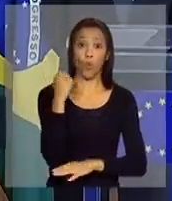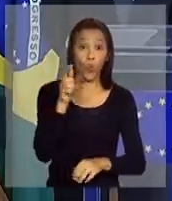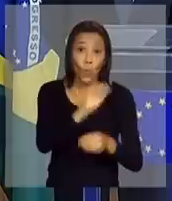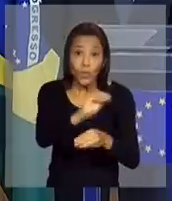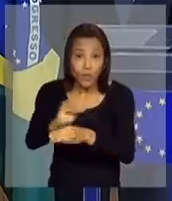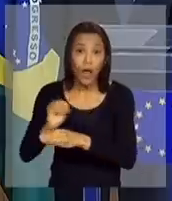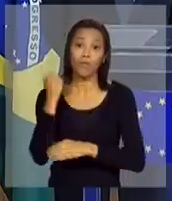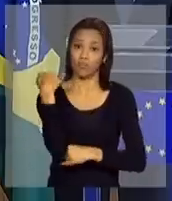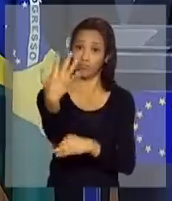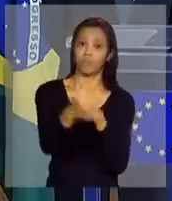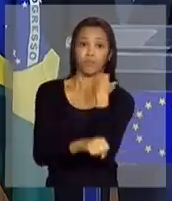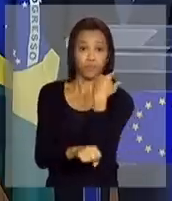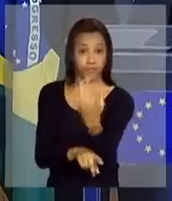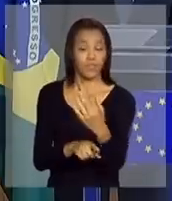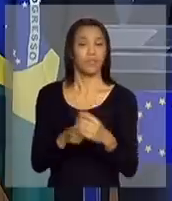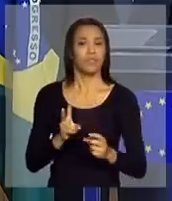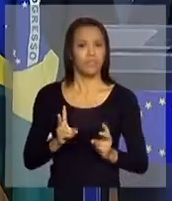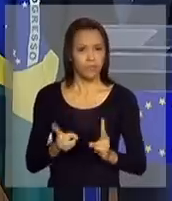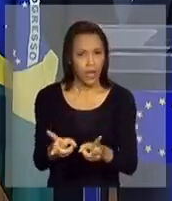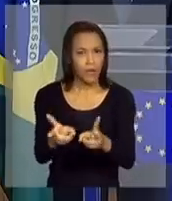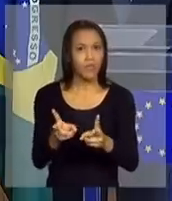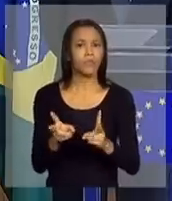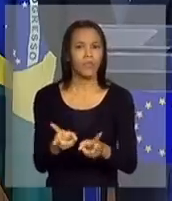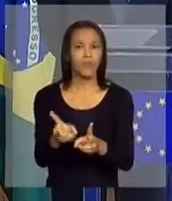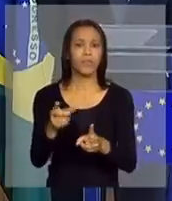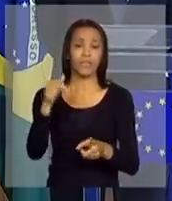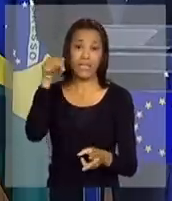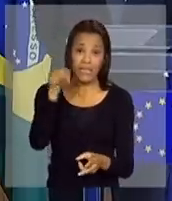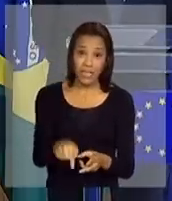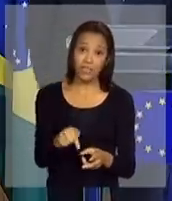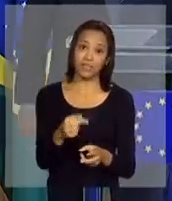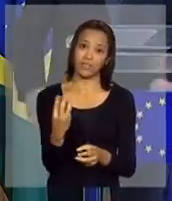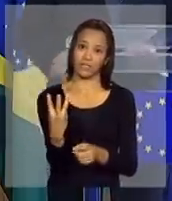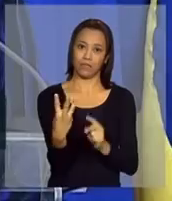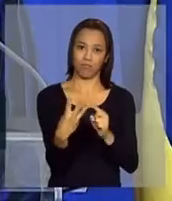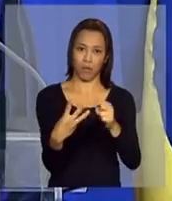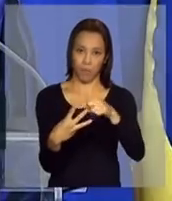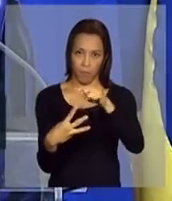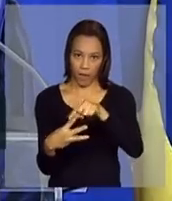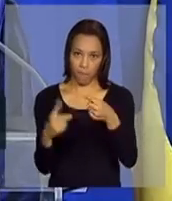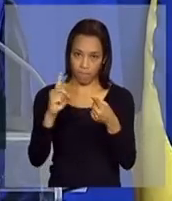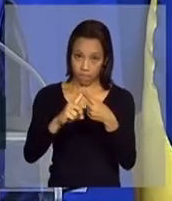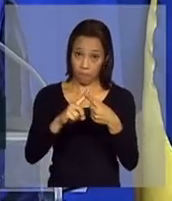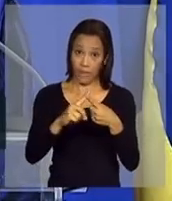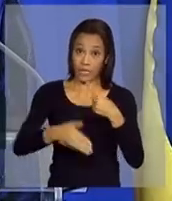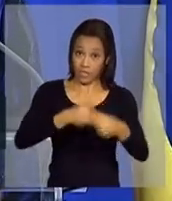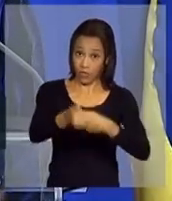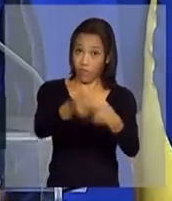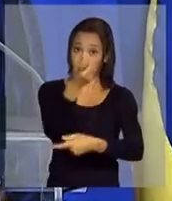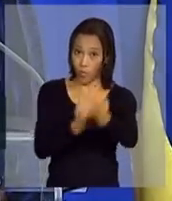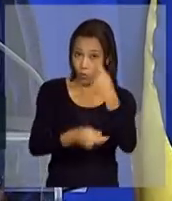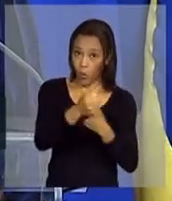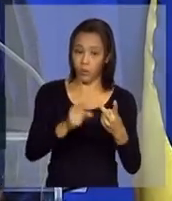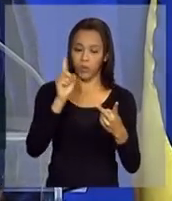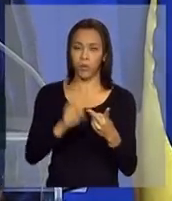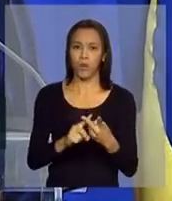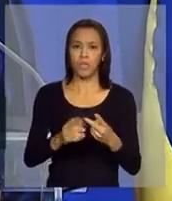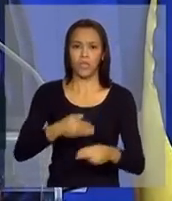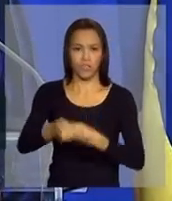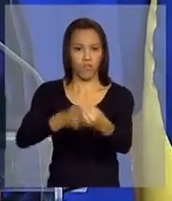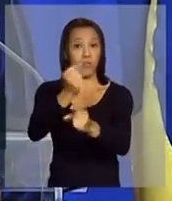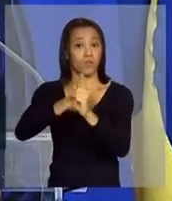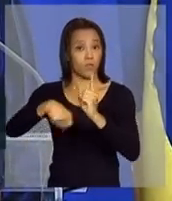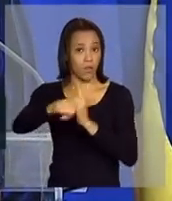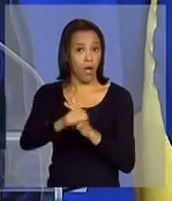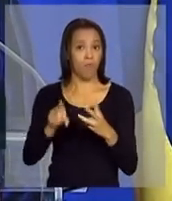do desenvolvimento sustentável baseado nesses três pilares: desenvolvimento econômico, desenvolvimento